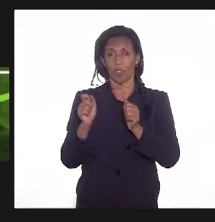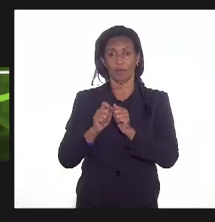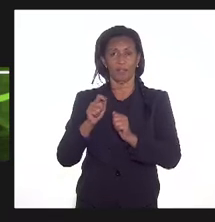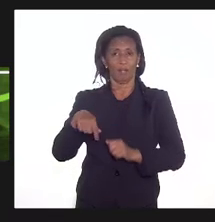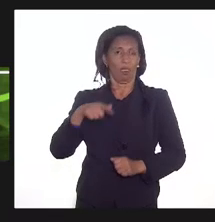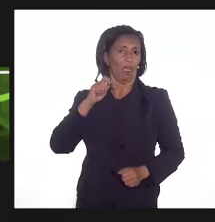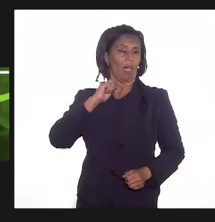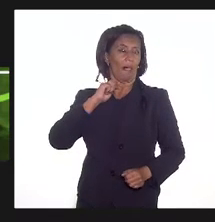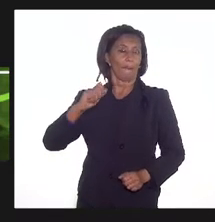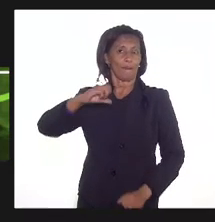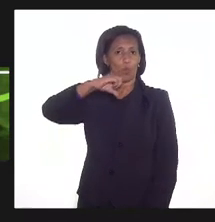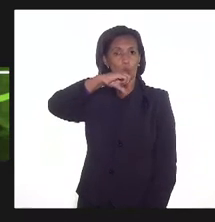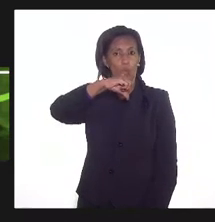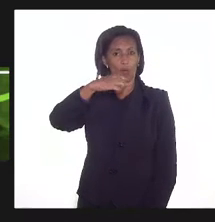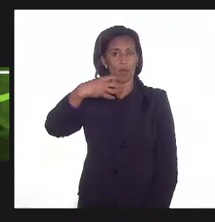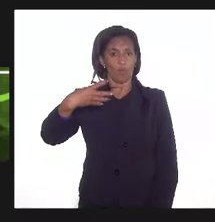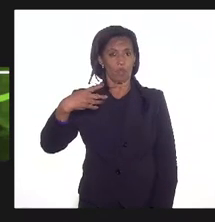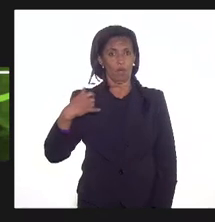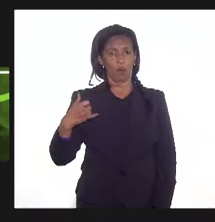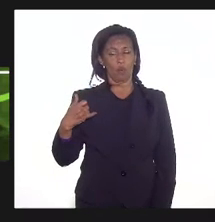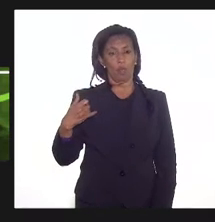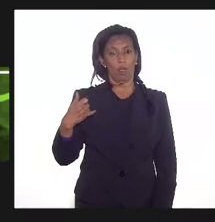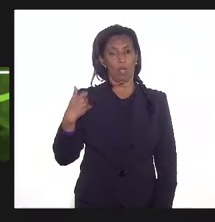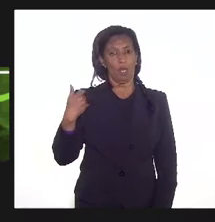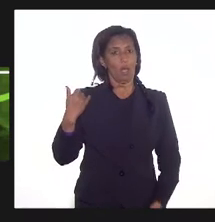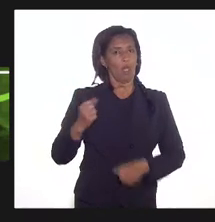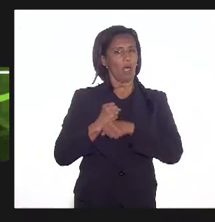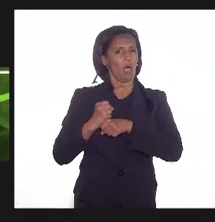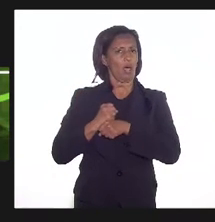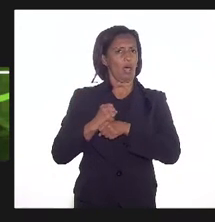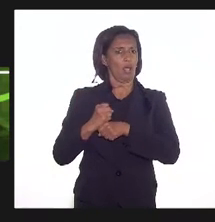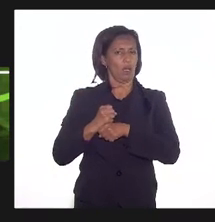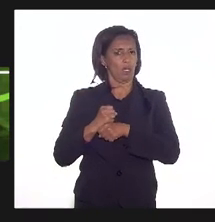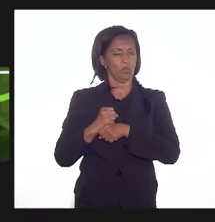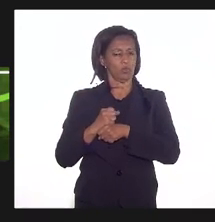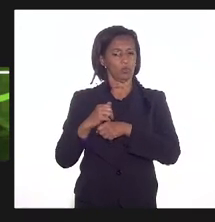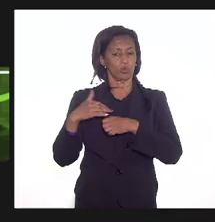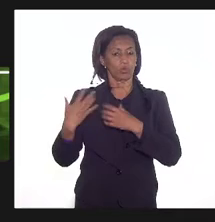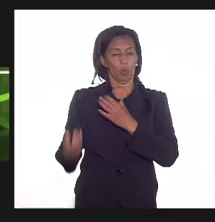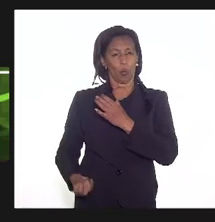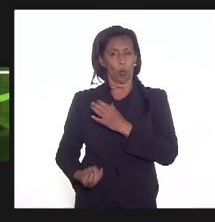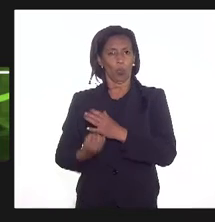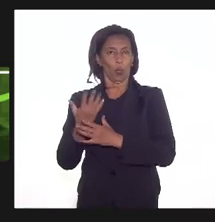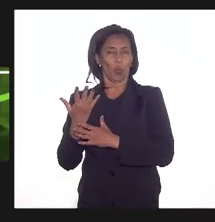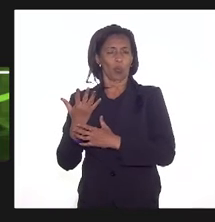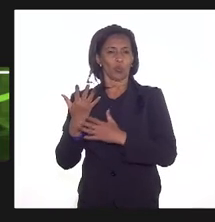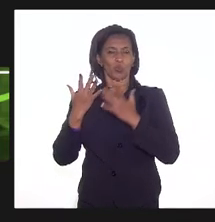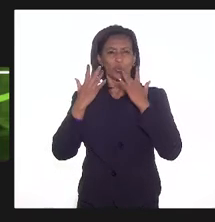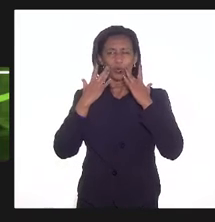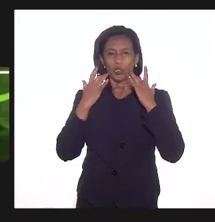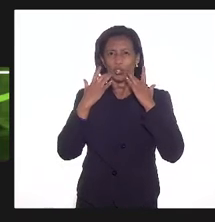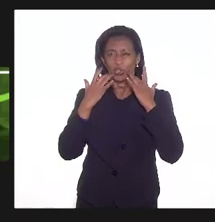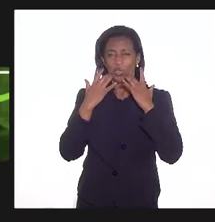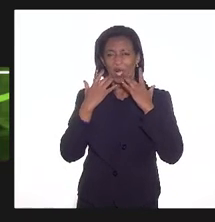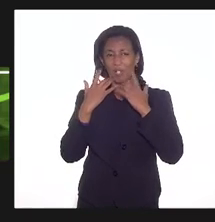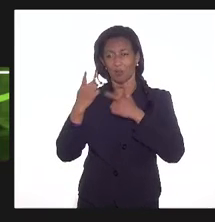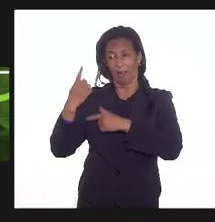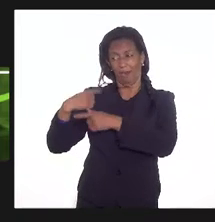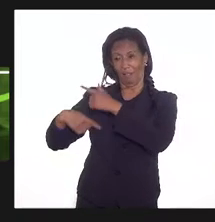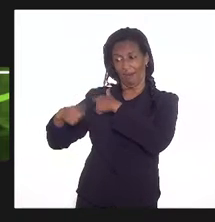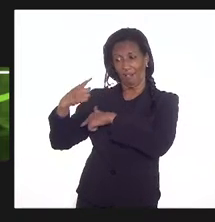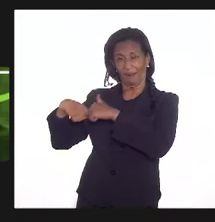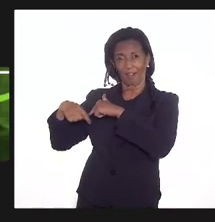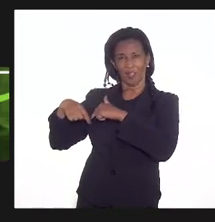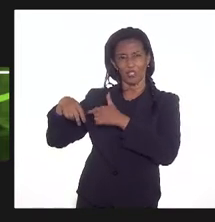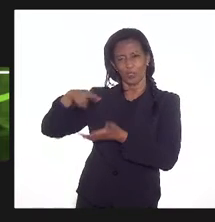abril agora 94 anos o corpo de baile do teatro municipal nasceu a partir da escola a escola é anterior ao corpo